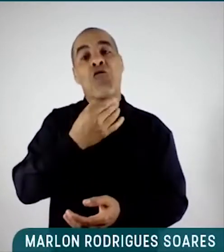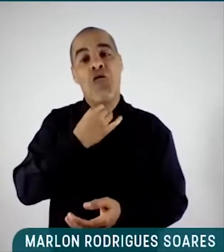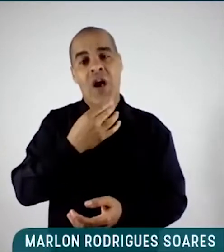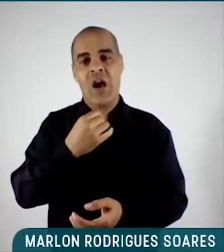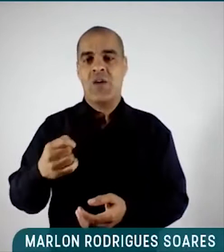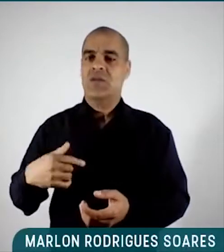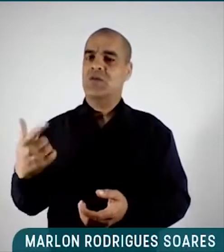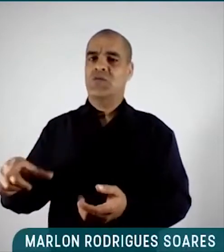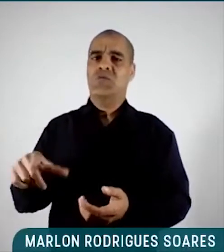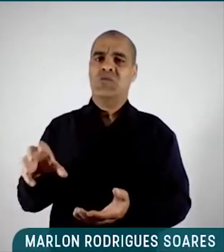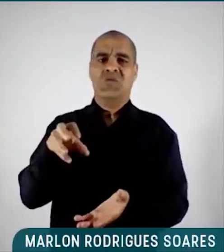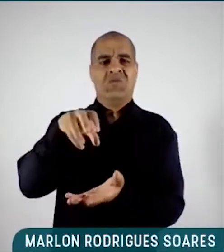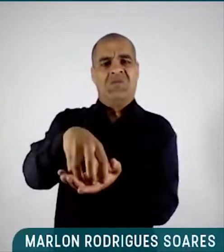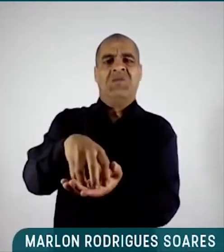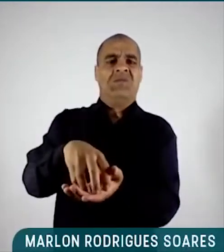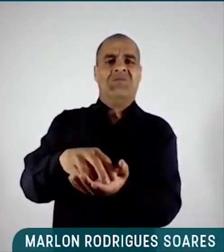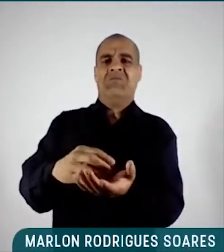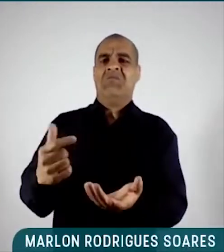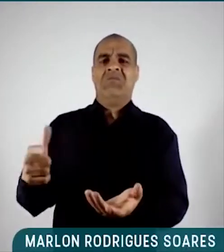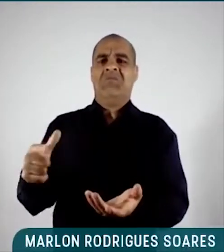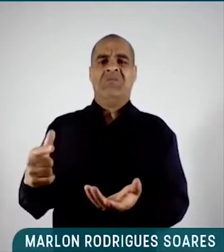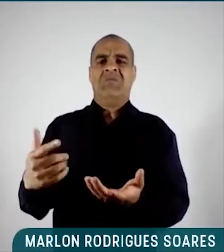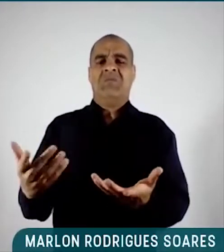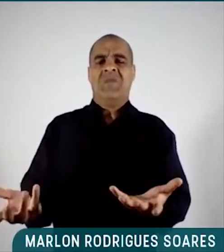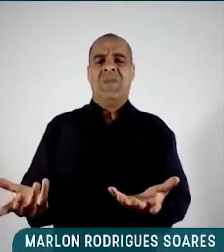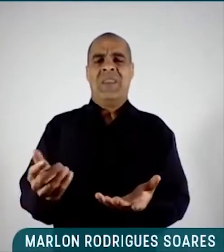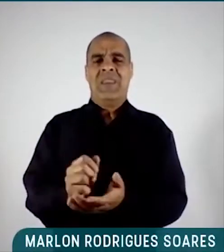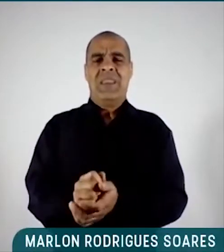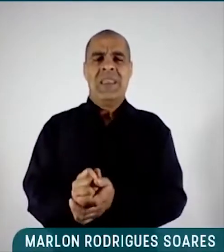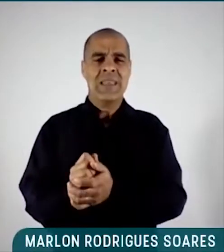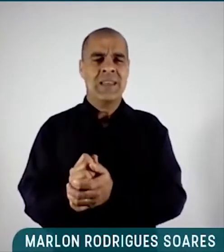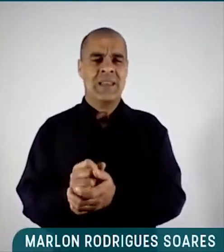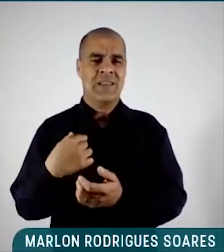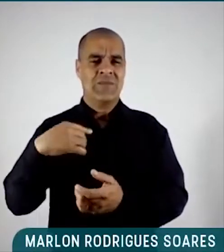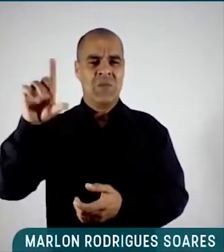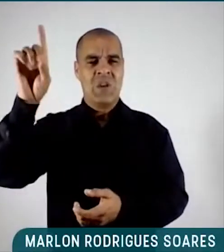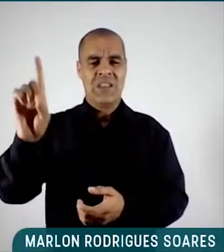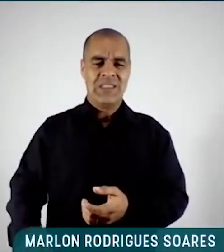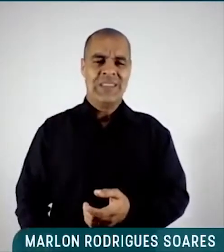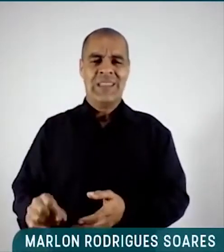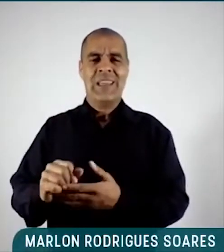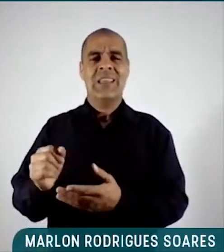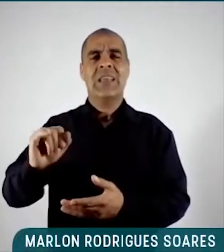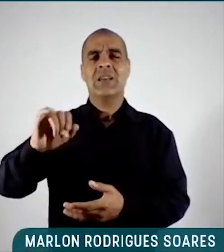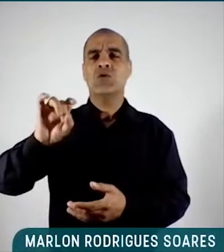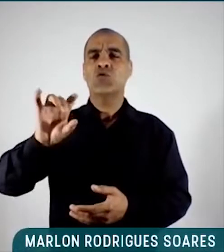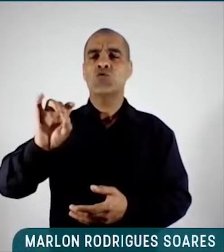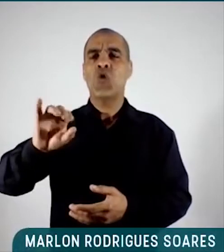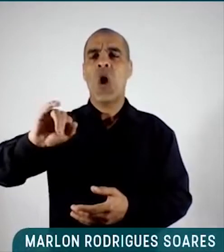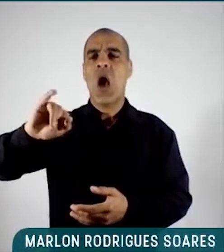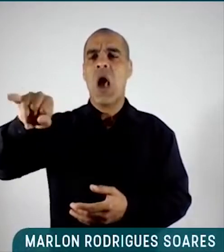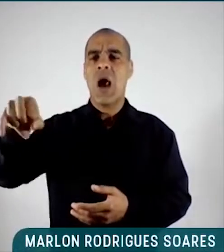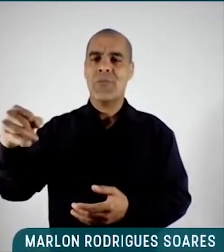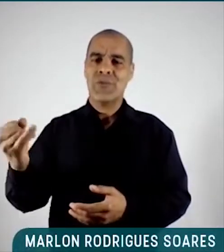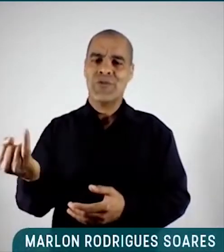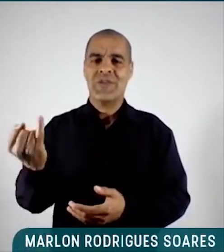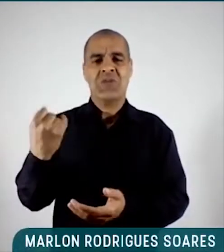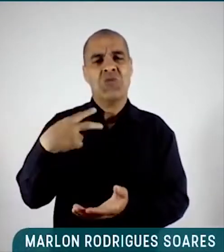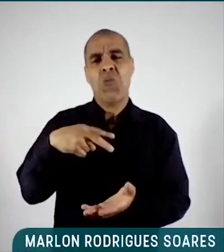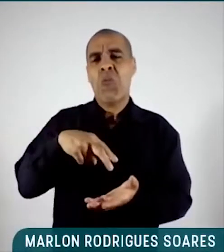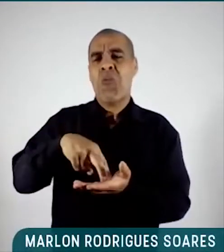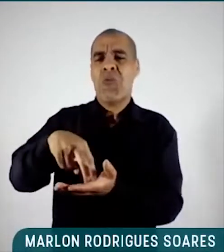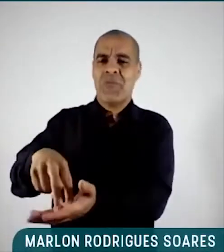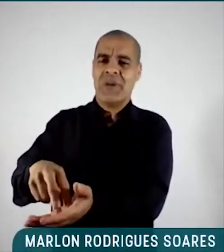Mesmo o malufismo ficou muito escamoteado ali, a direita surfou no tucanato por muito tempo, mas